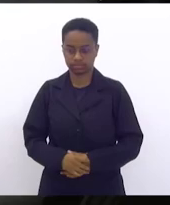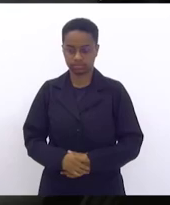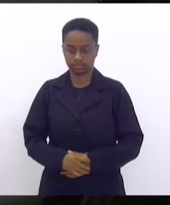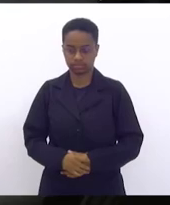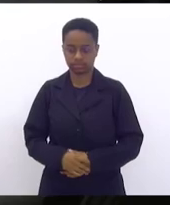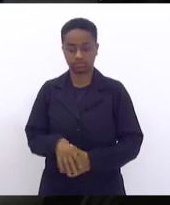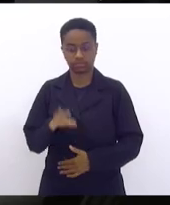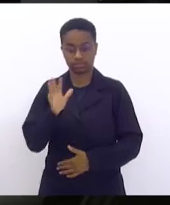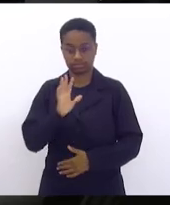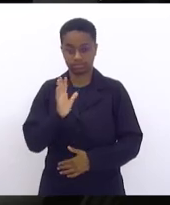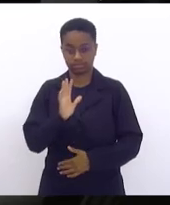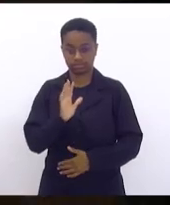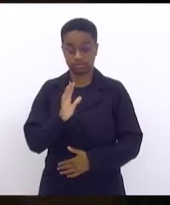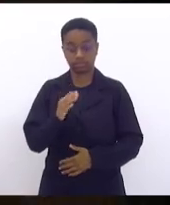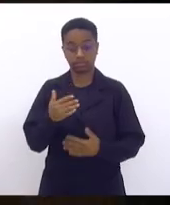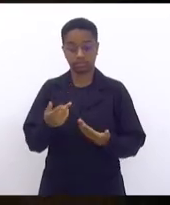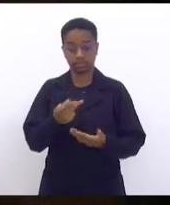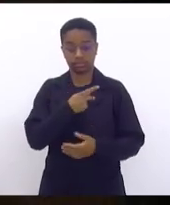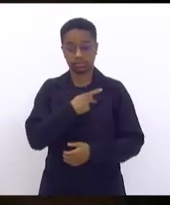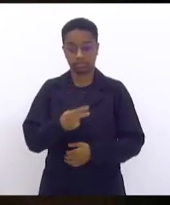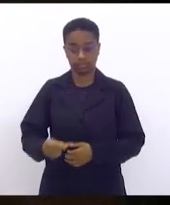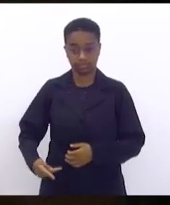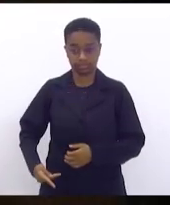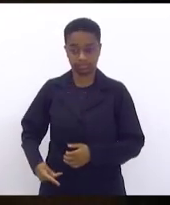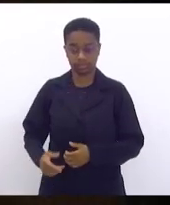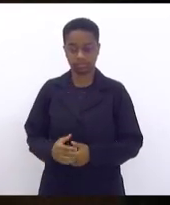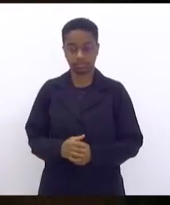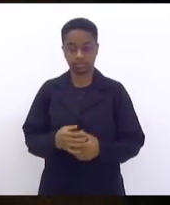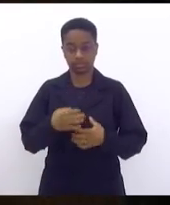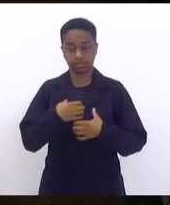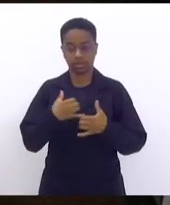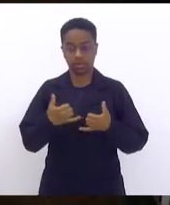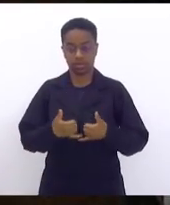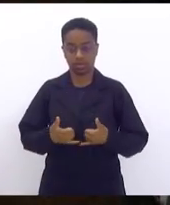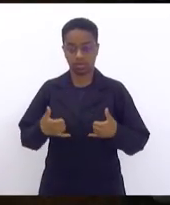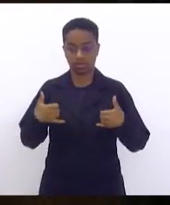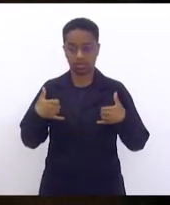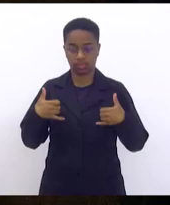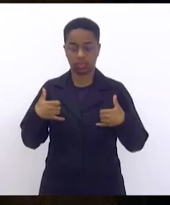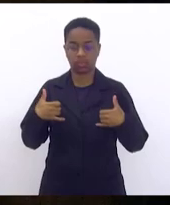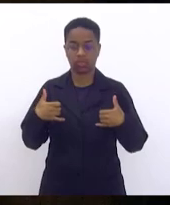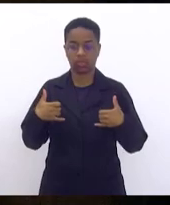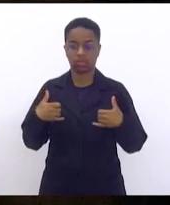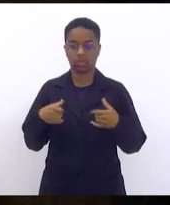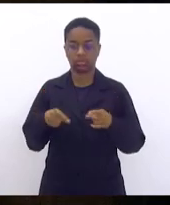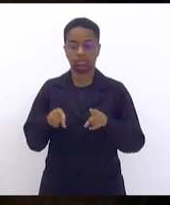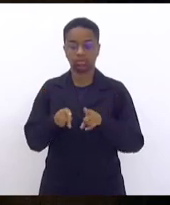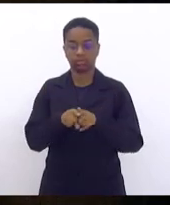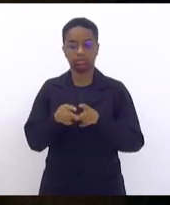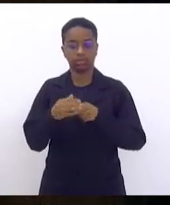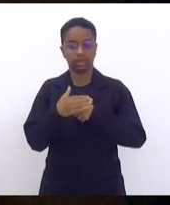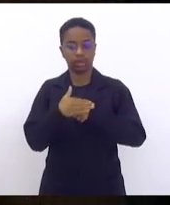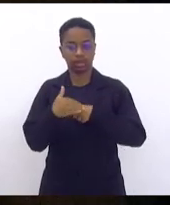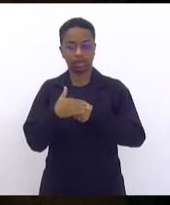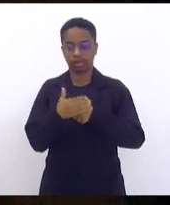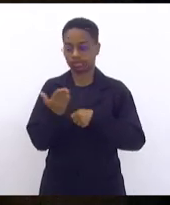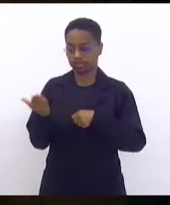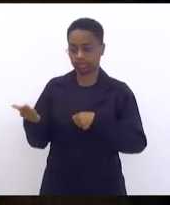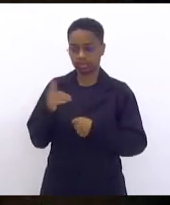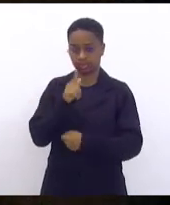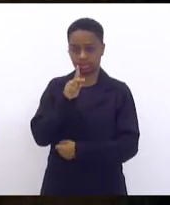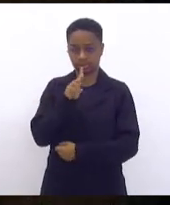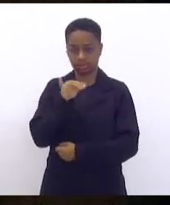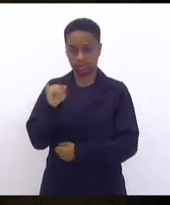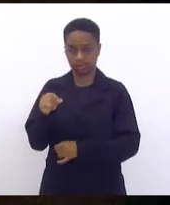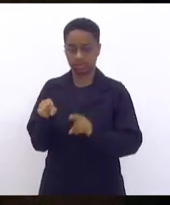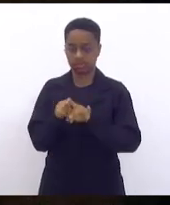Alô. Presidente, com muito orgulho e um carinho enorme pelo Gui e pela família do Gui,